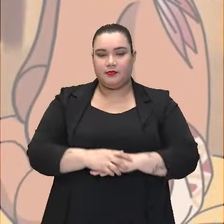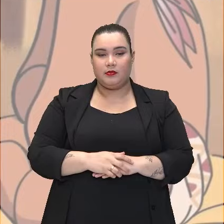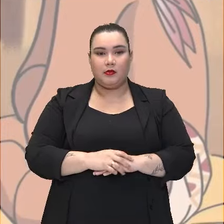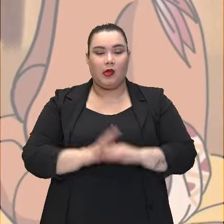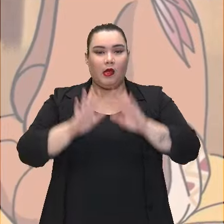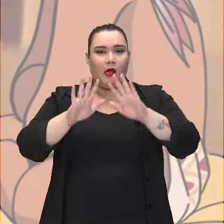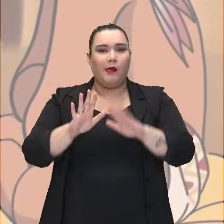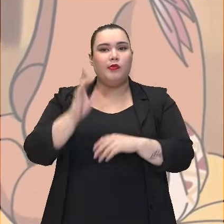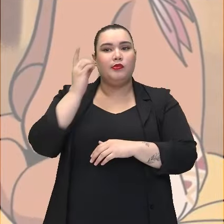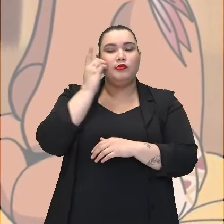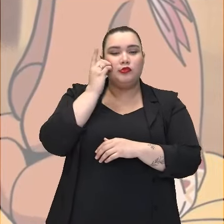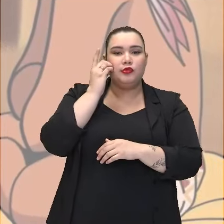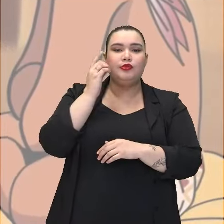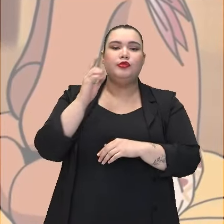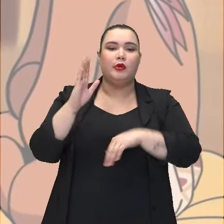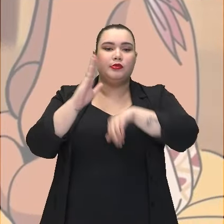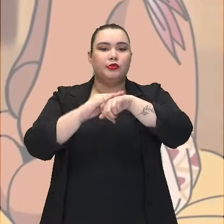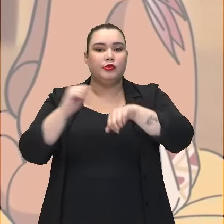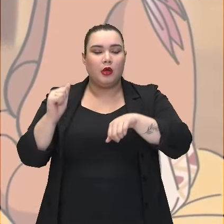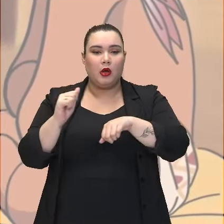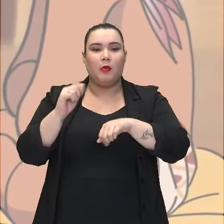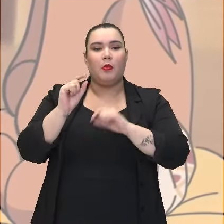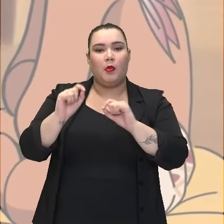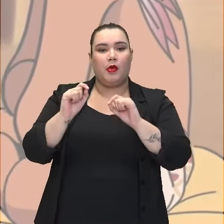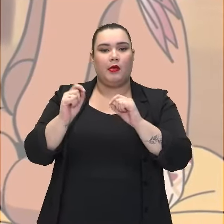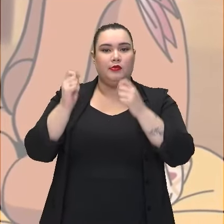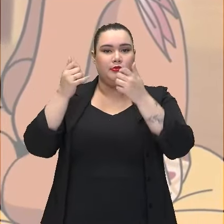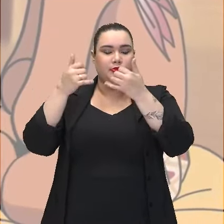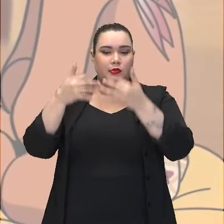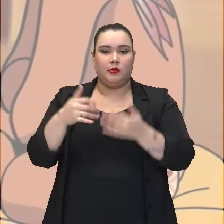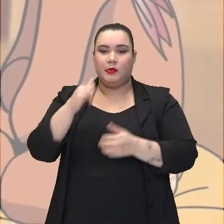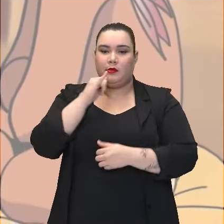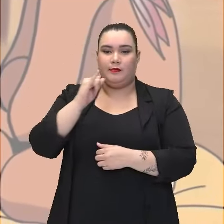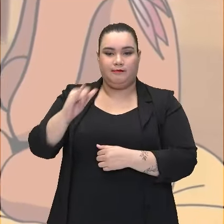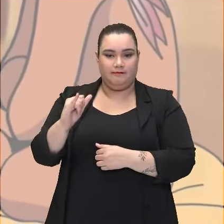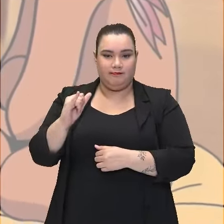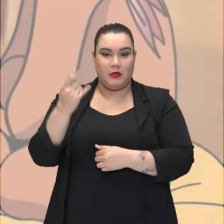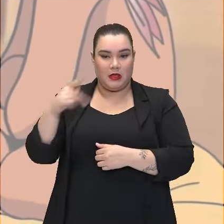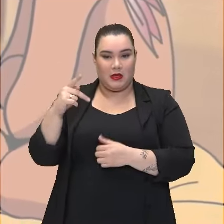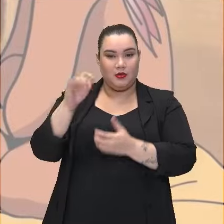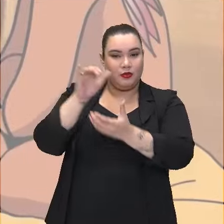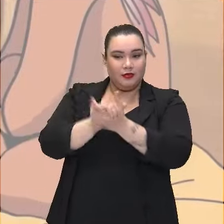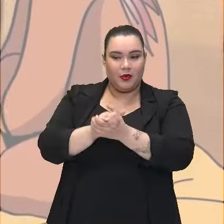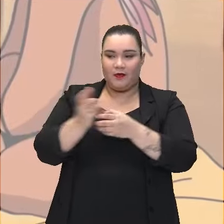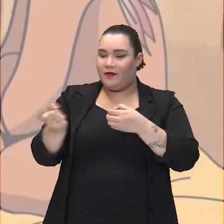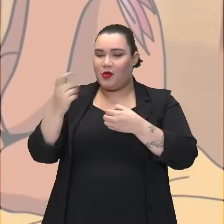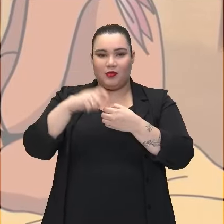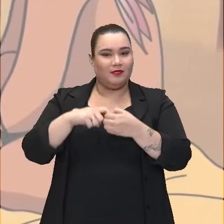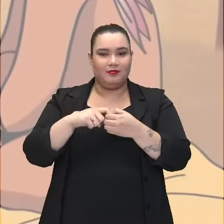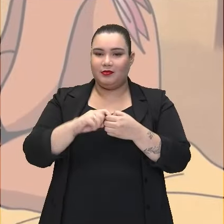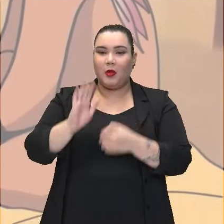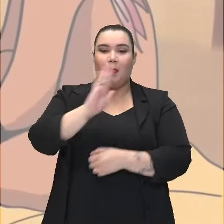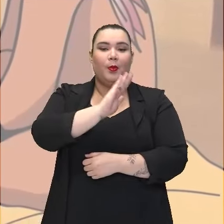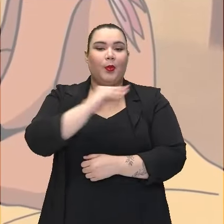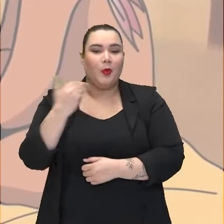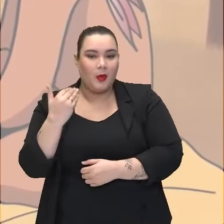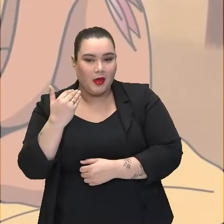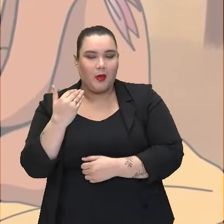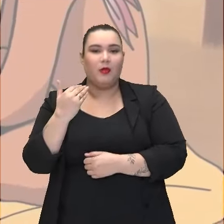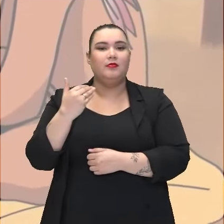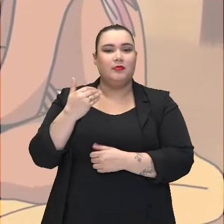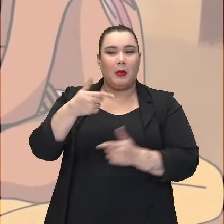Finalmente, Potira foi informada que seu esposo jamais regressaria. Ele havia morrido como um herói, lutando contra o